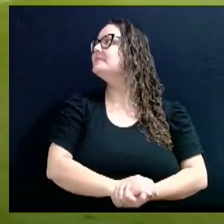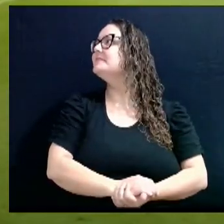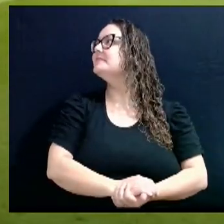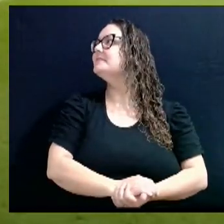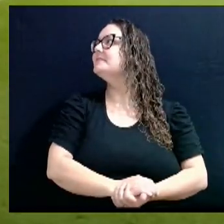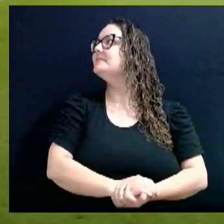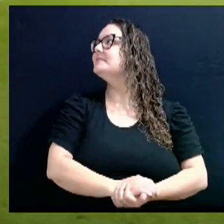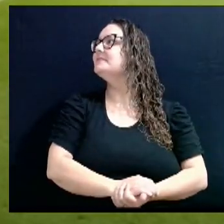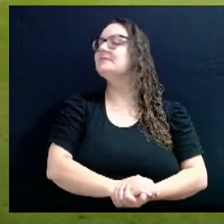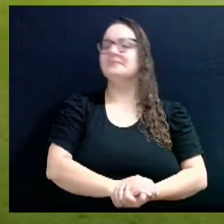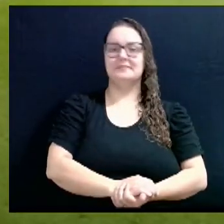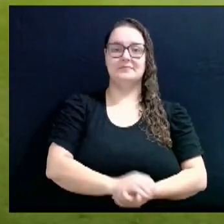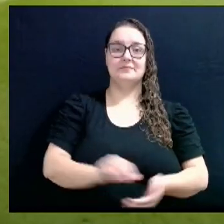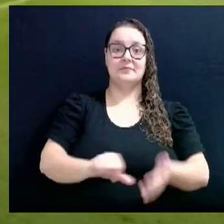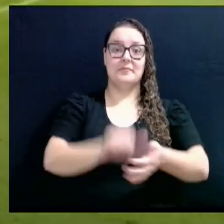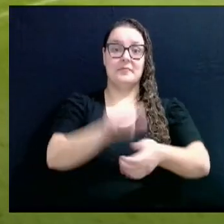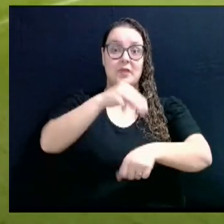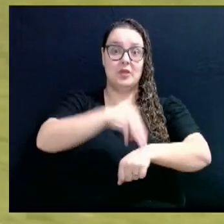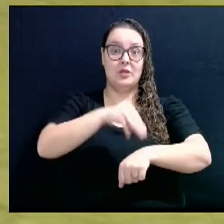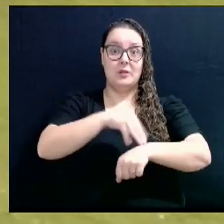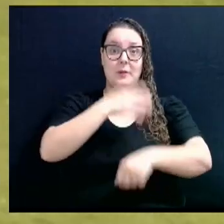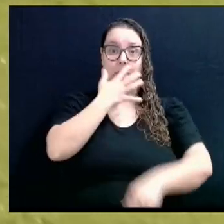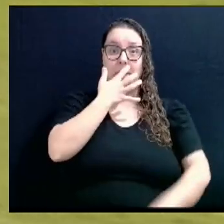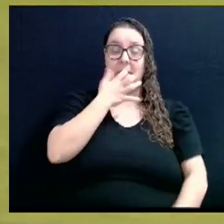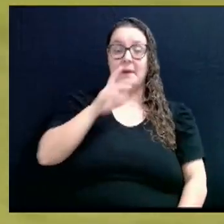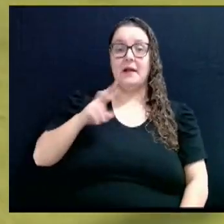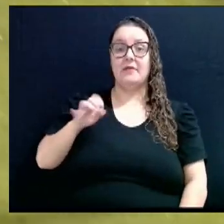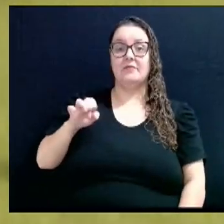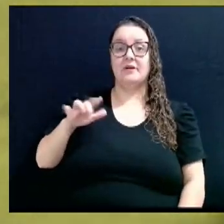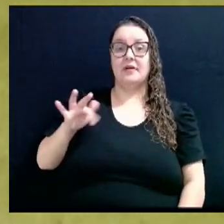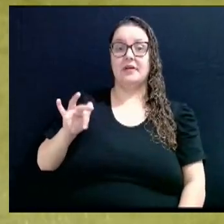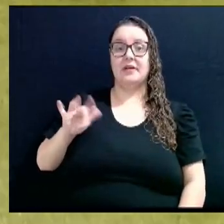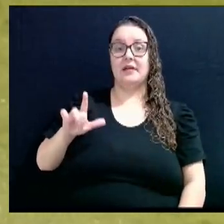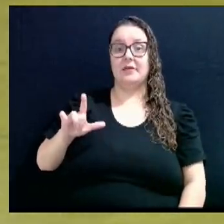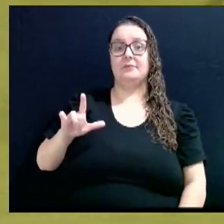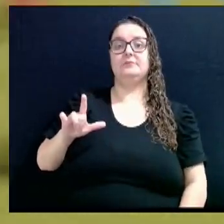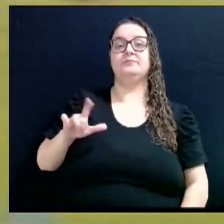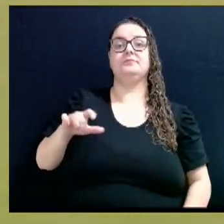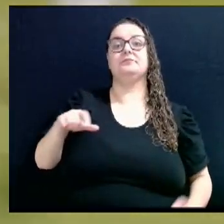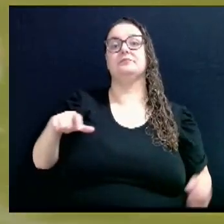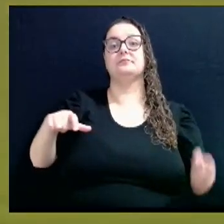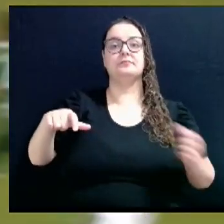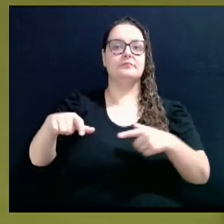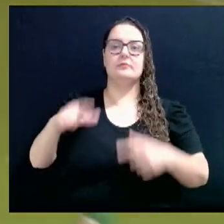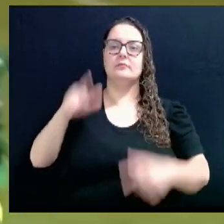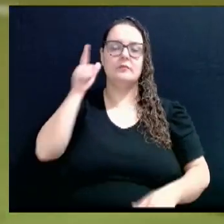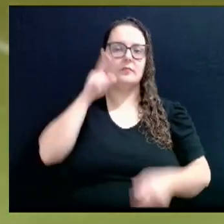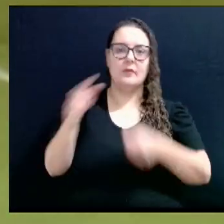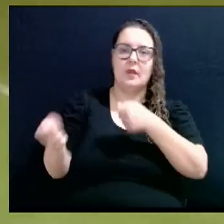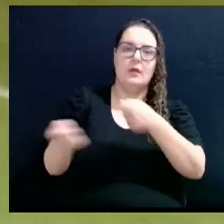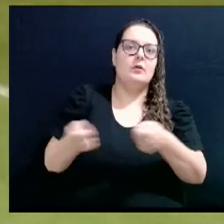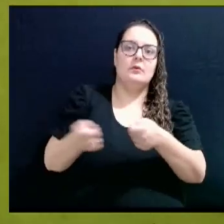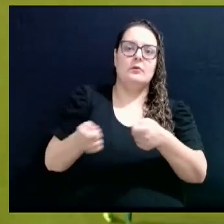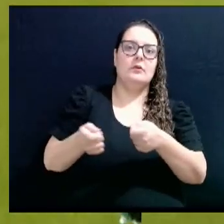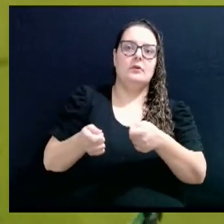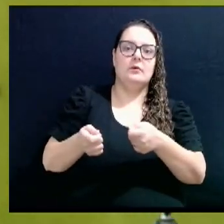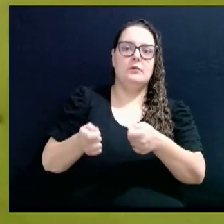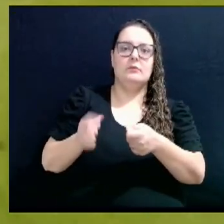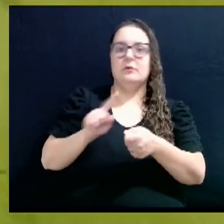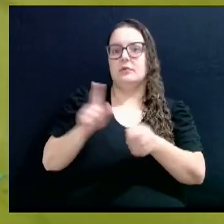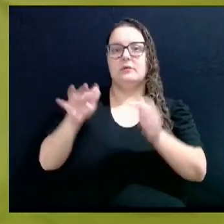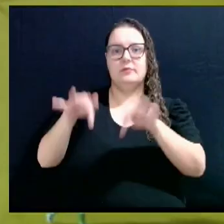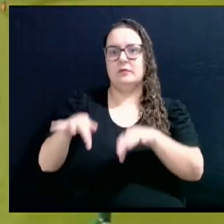Logo no primeiro minuto, Rafael Oller foi lançado, mas não conseguiu dominar e nem finalizar.